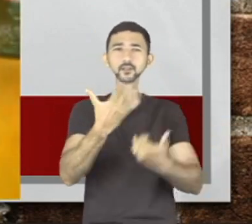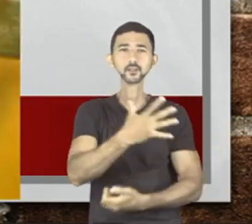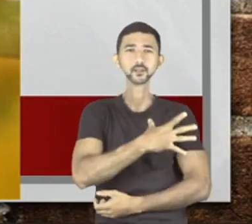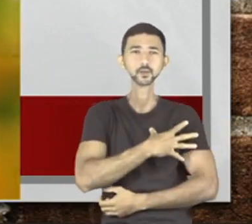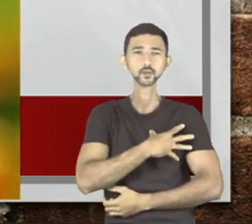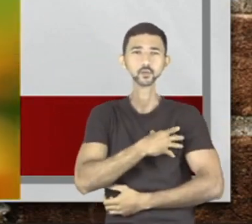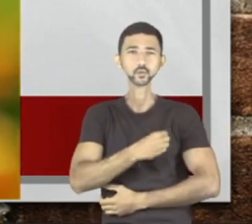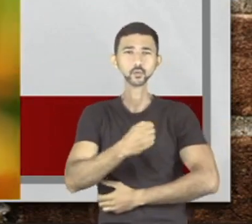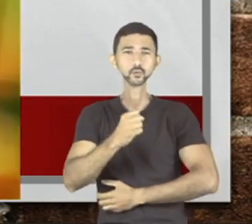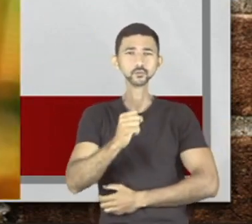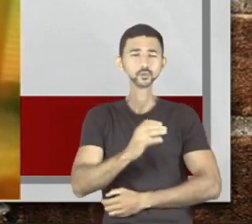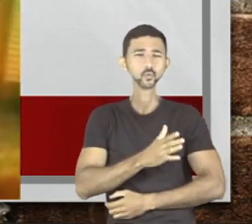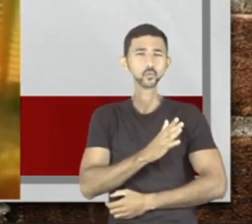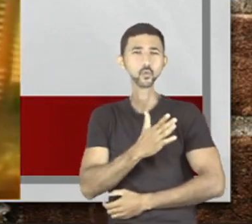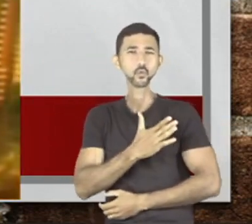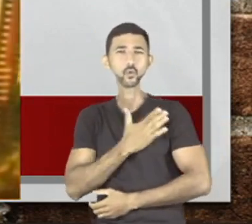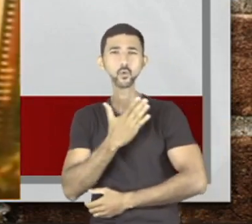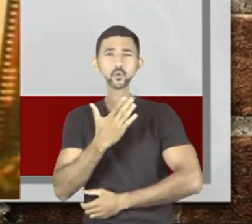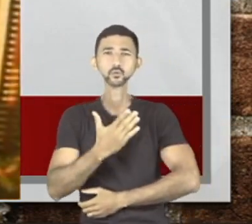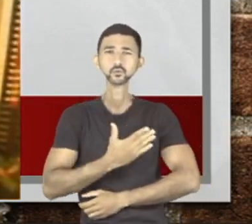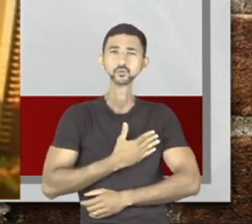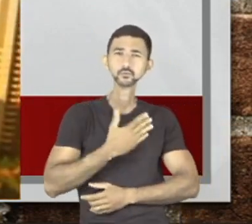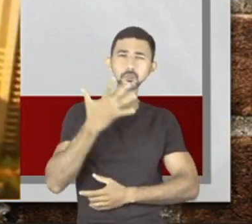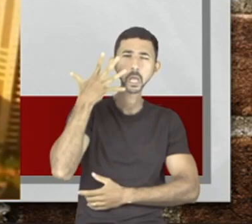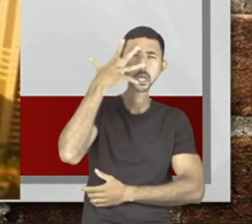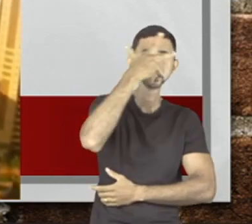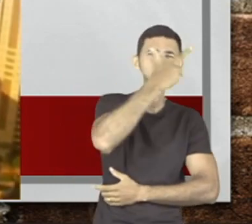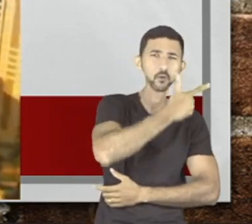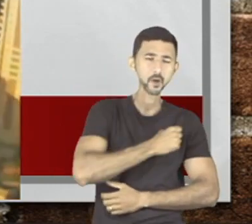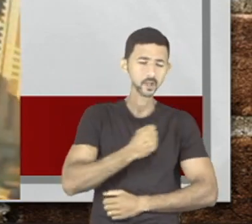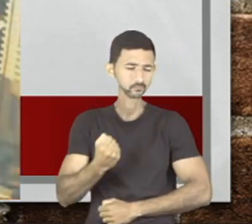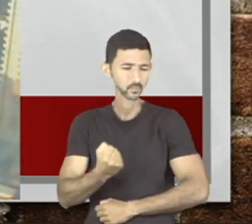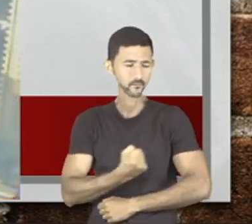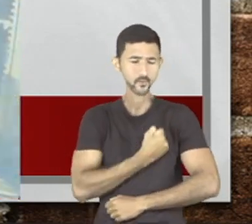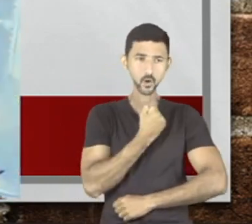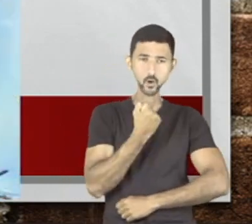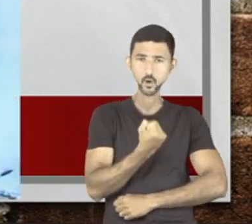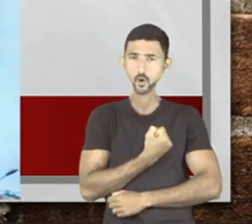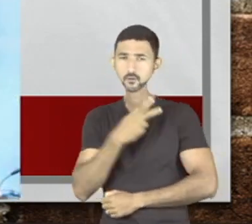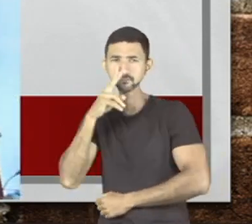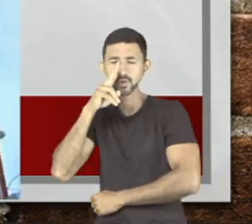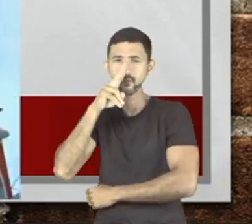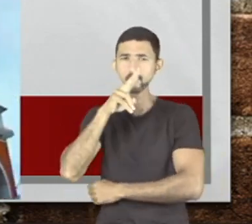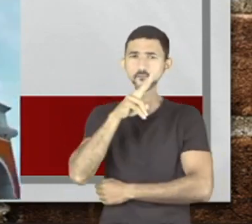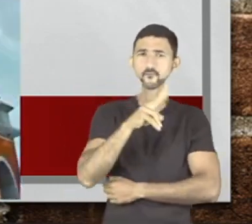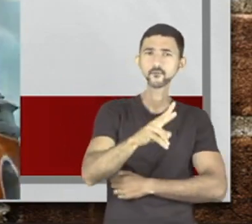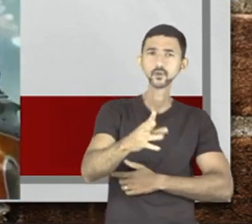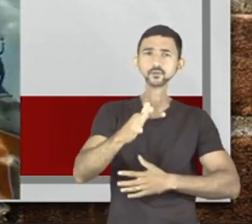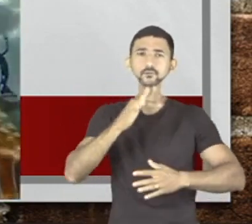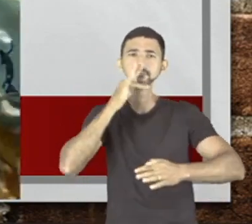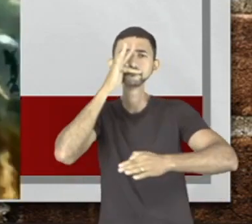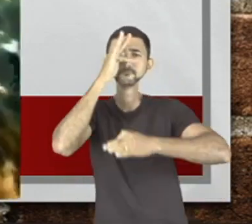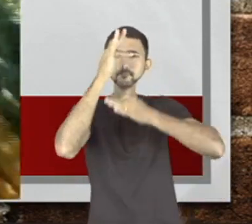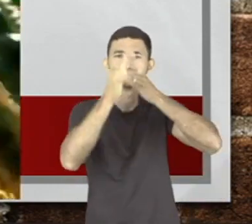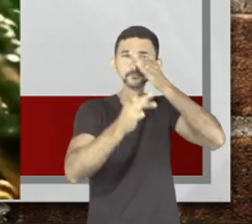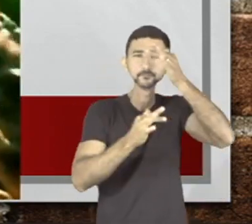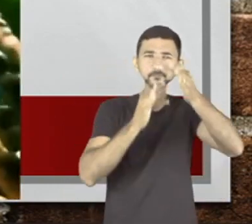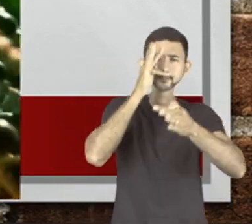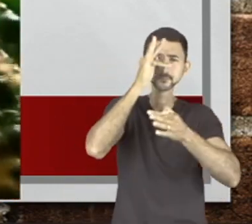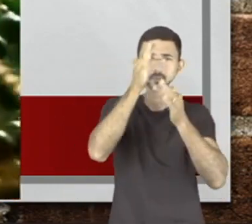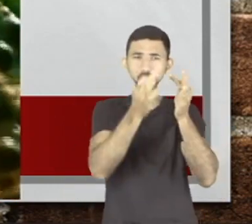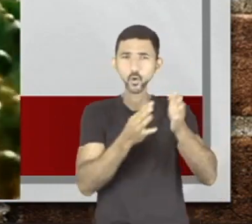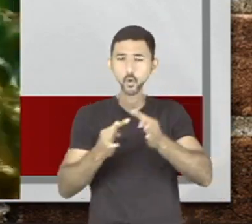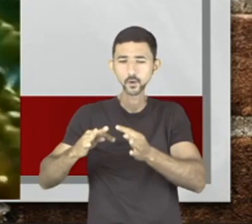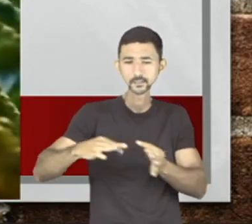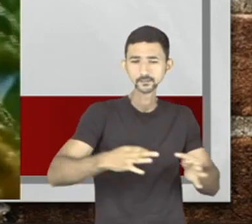ser filho de um colosso, tão velho e tão forte.